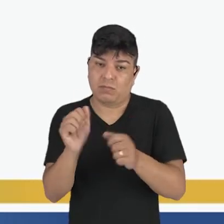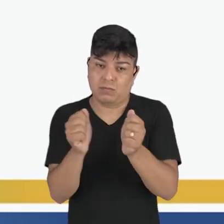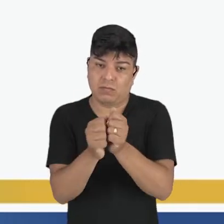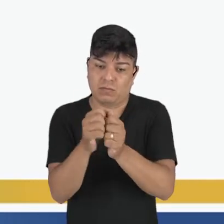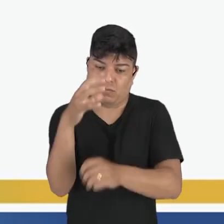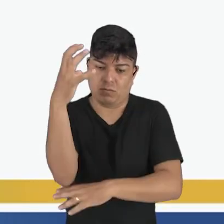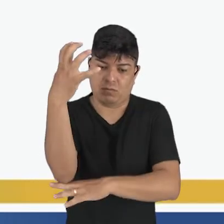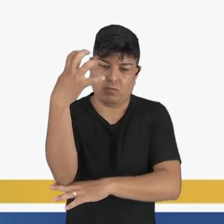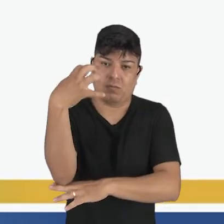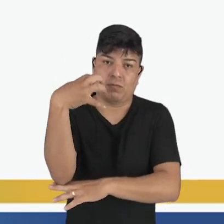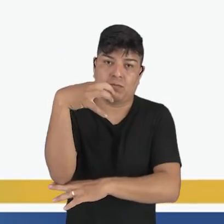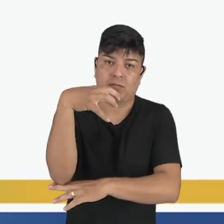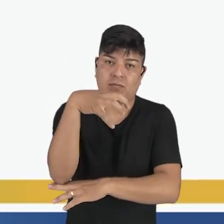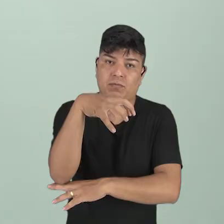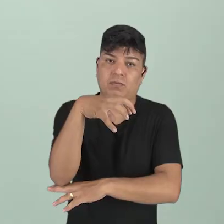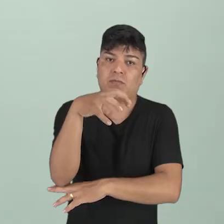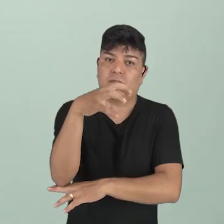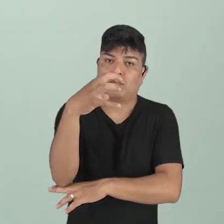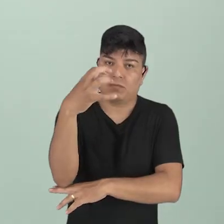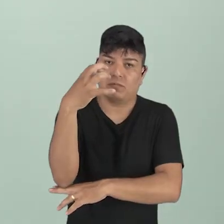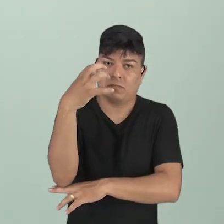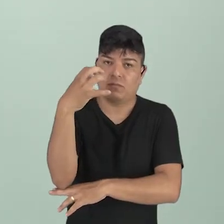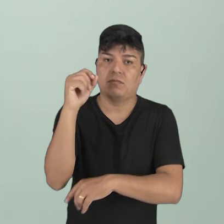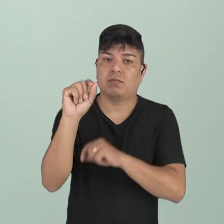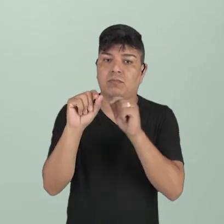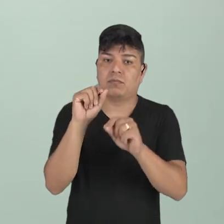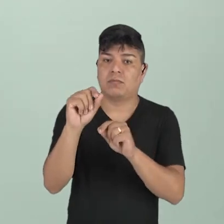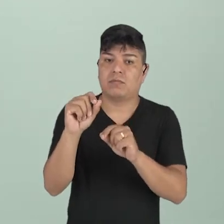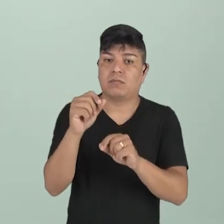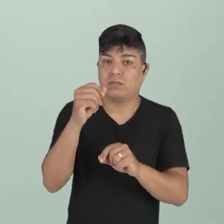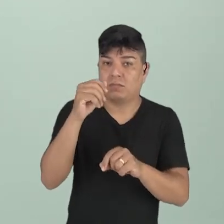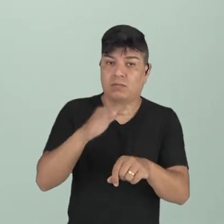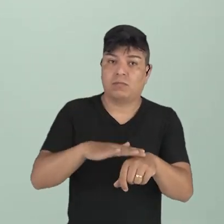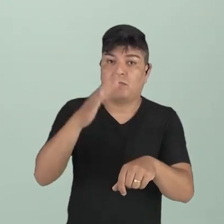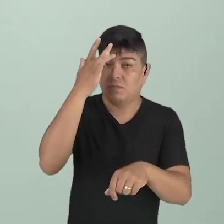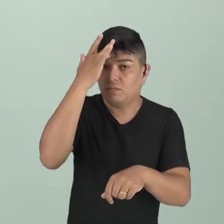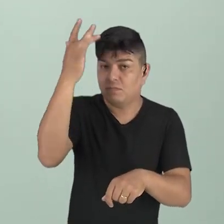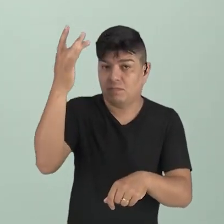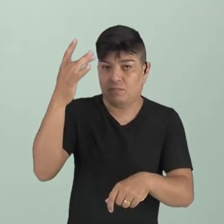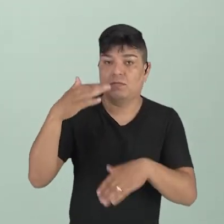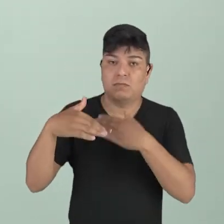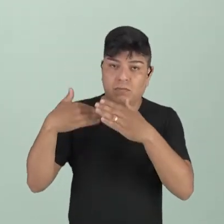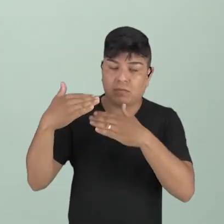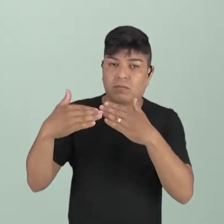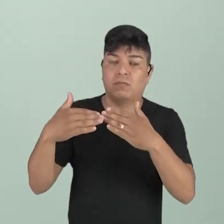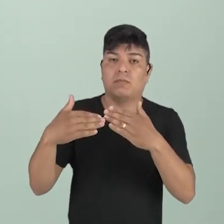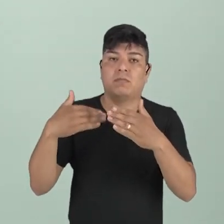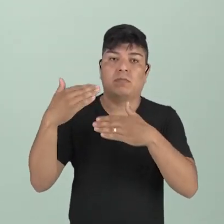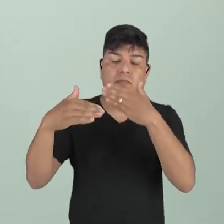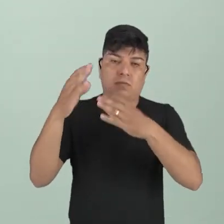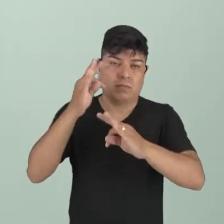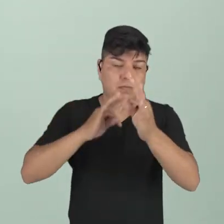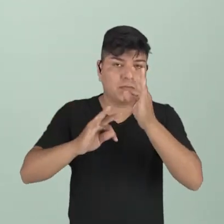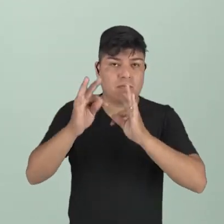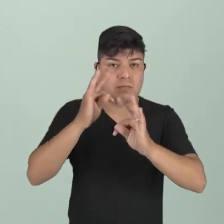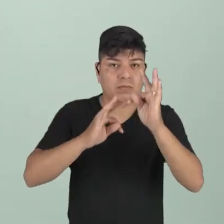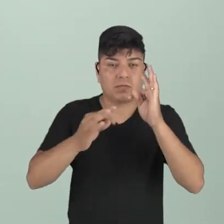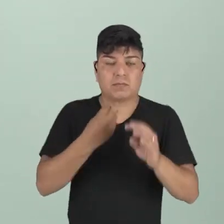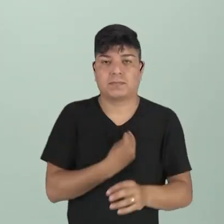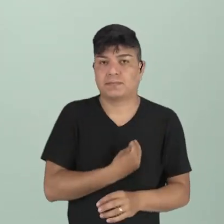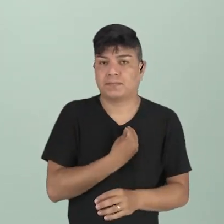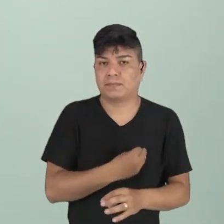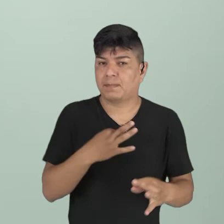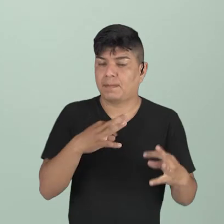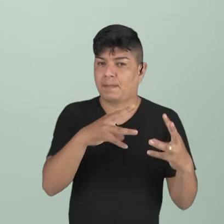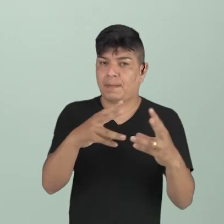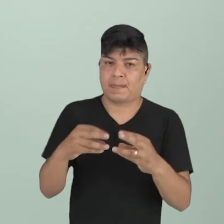robô. Isso traz mais ali precisão, né, no procedimento, tá? Então observem como que os avanços tecnológicos aí estão presentes